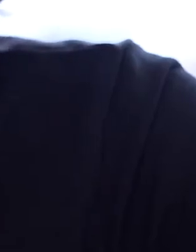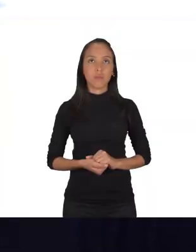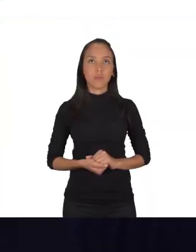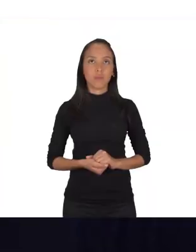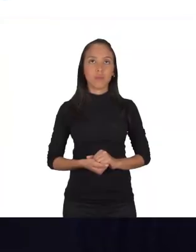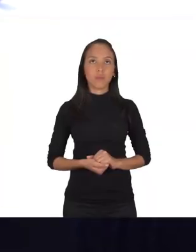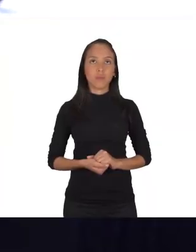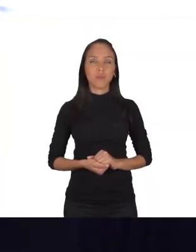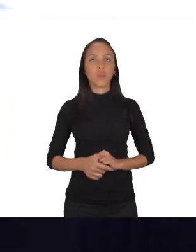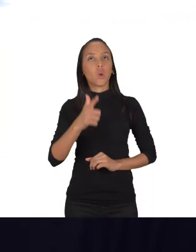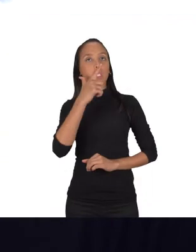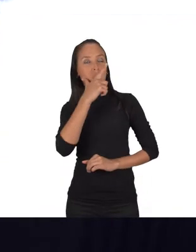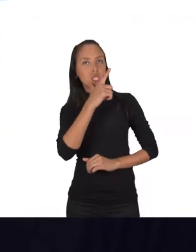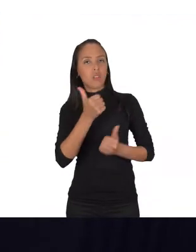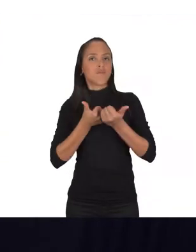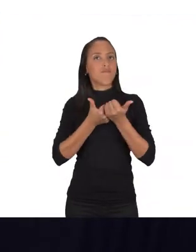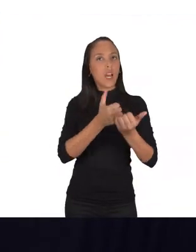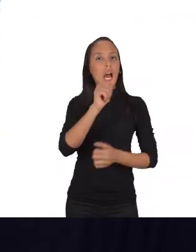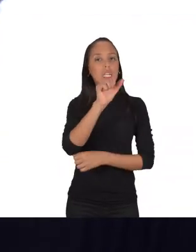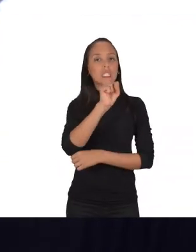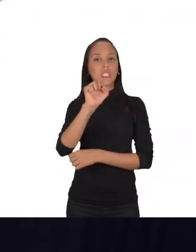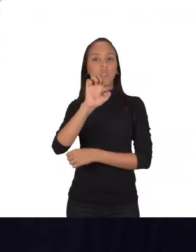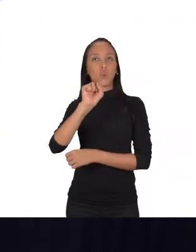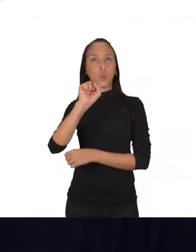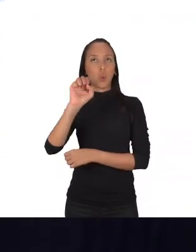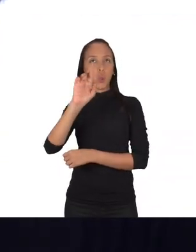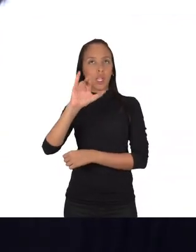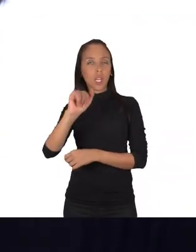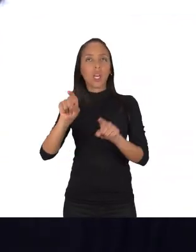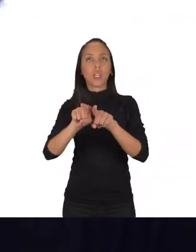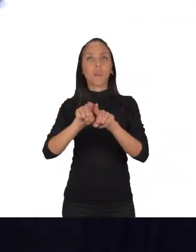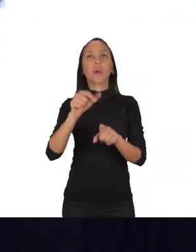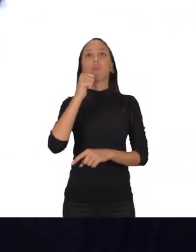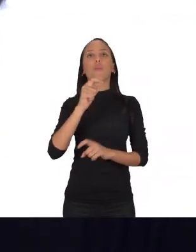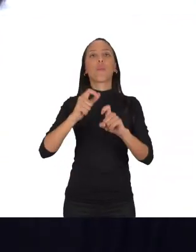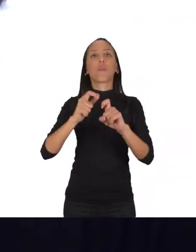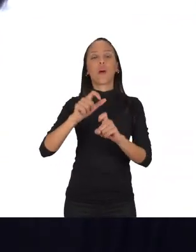Com a assessoria e a avaliação da doutora Heloísa,